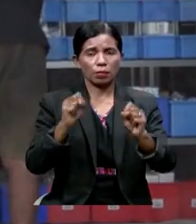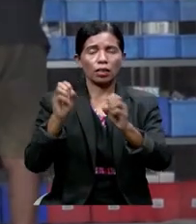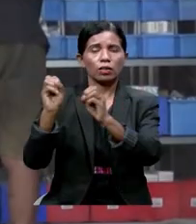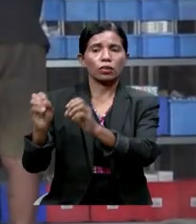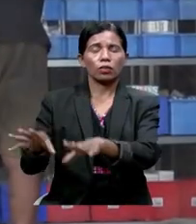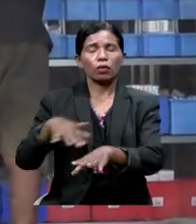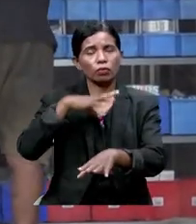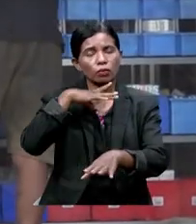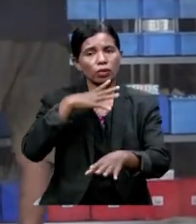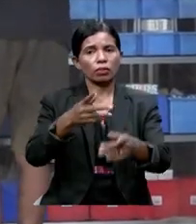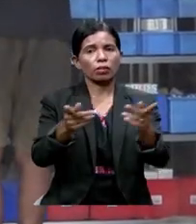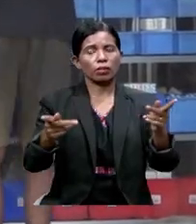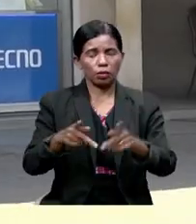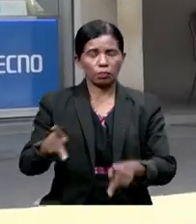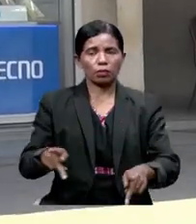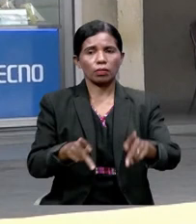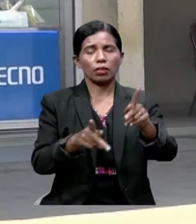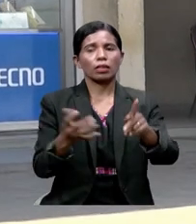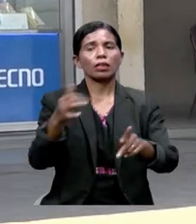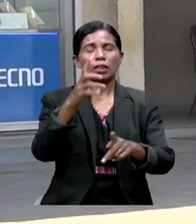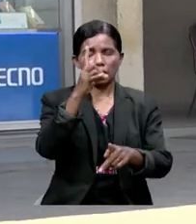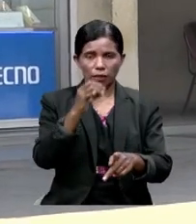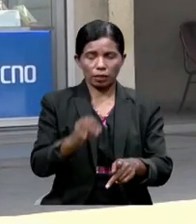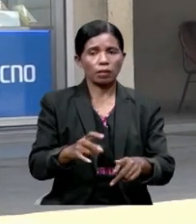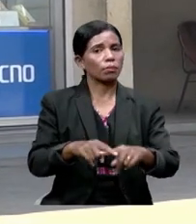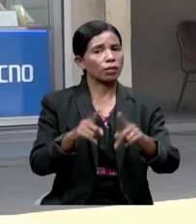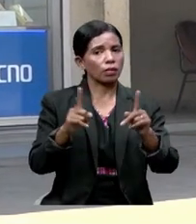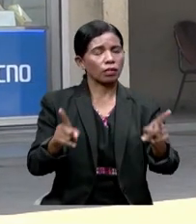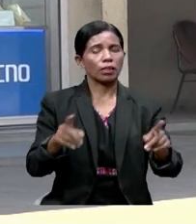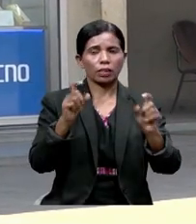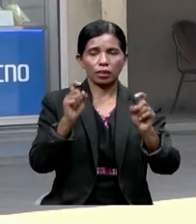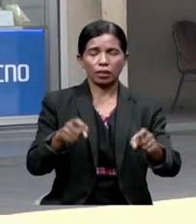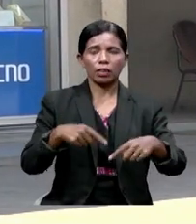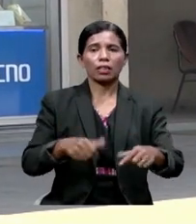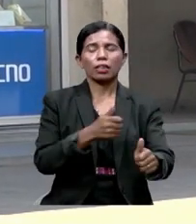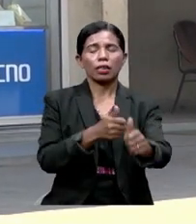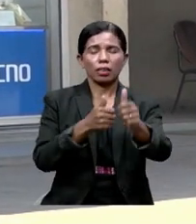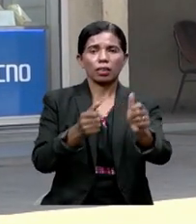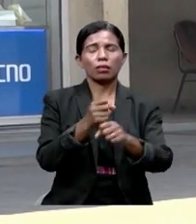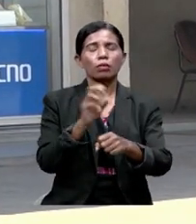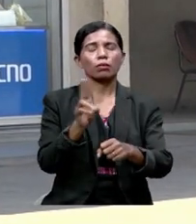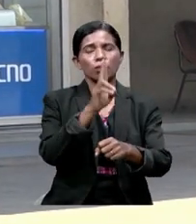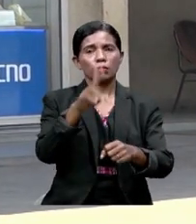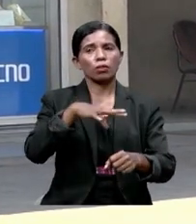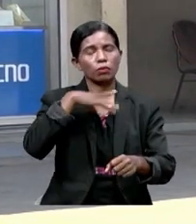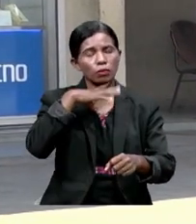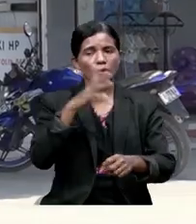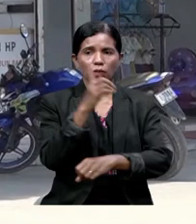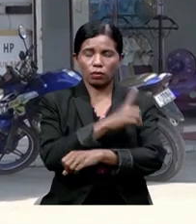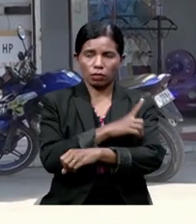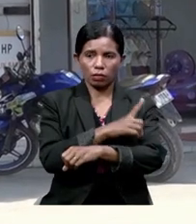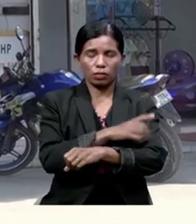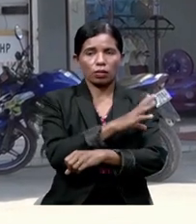lixo e a lixeira público Sira e a capital dili, mai be obrigatório e de que tem que halo gestão ba lixo lor loron,